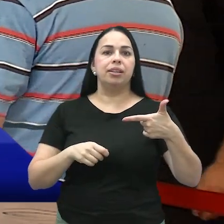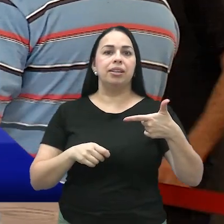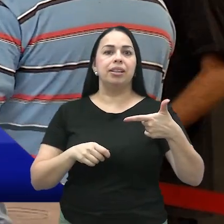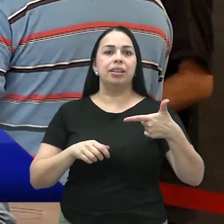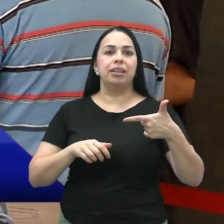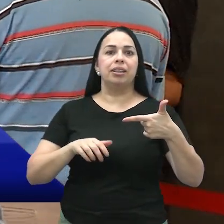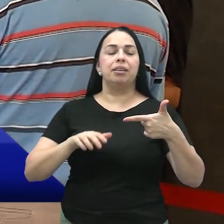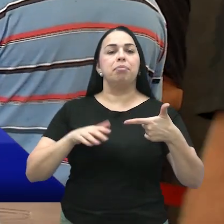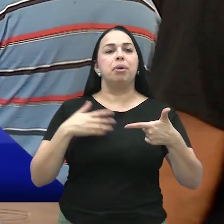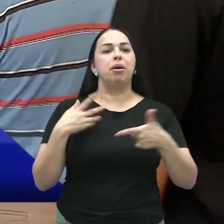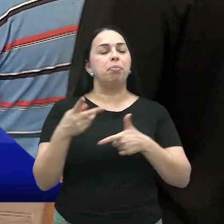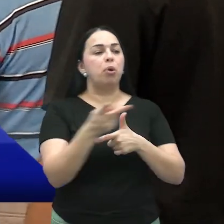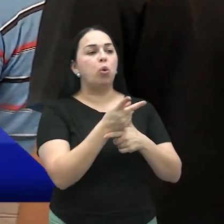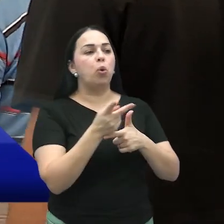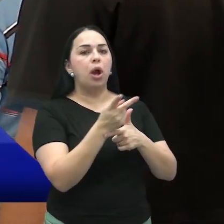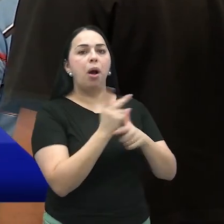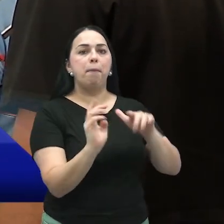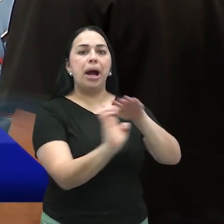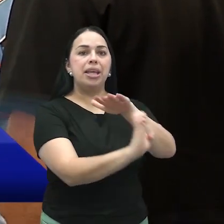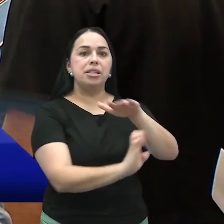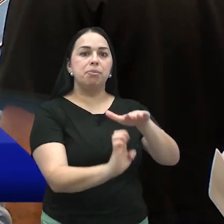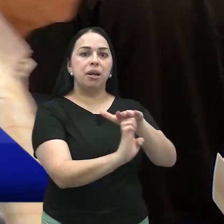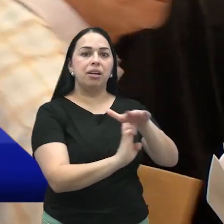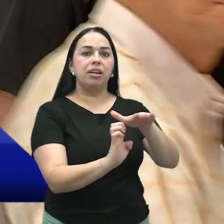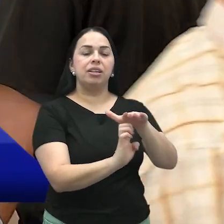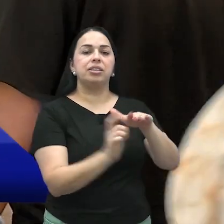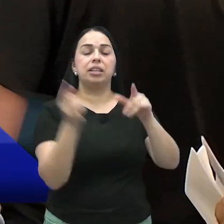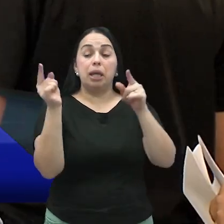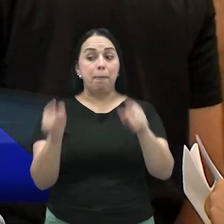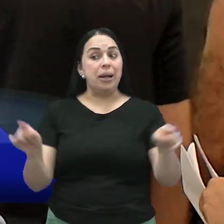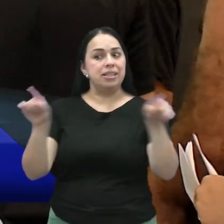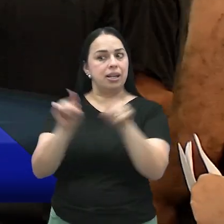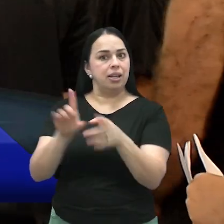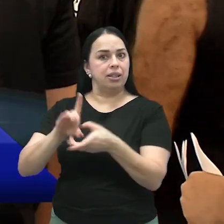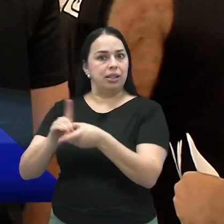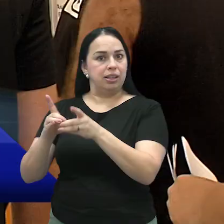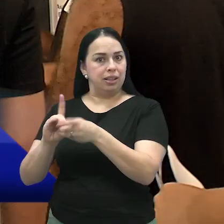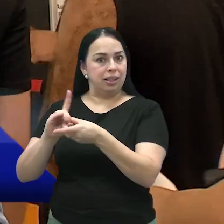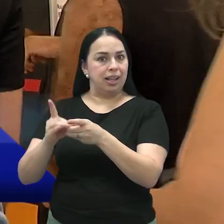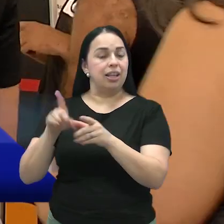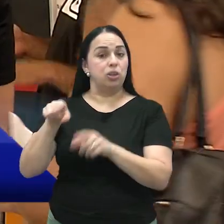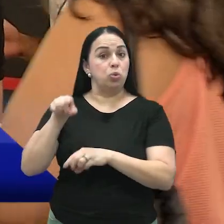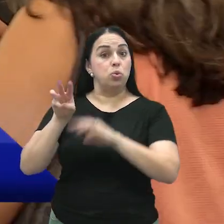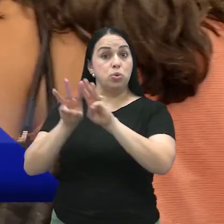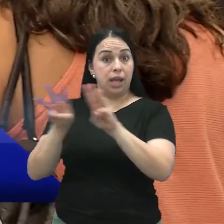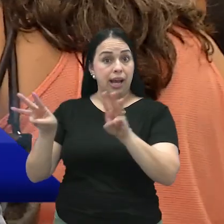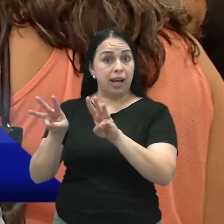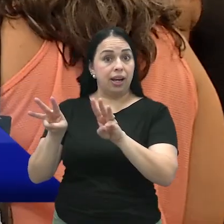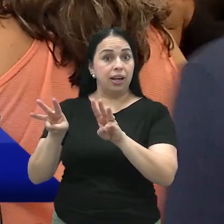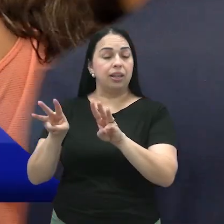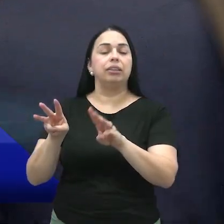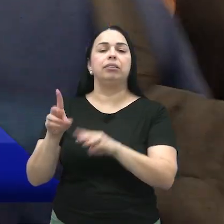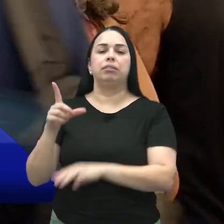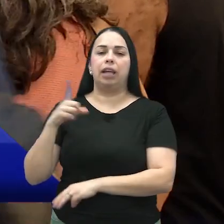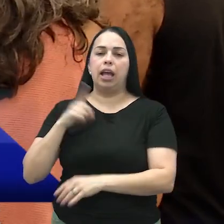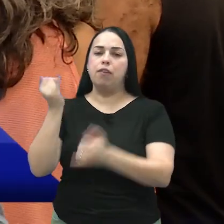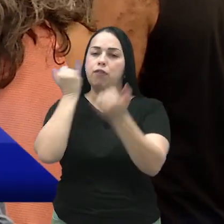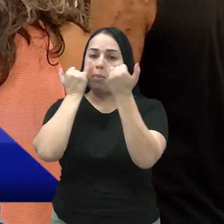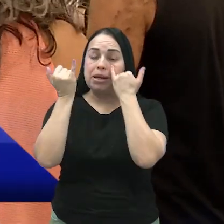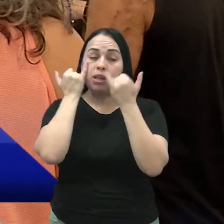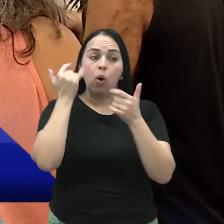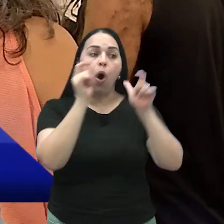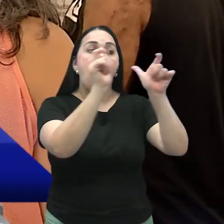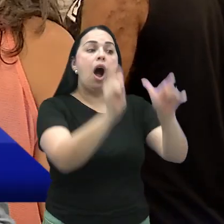uma estampadora credenciada ao Detran, e isso é possível encontrar no site do órgão.